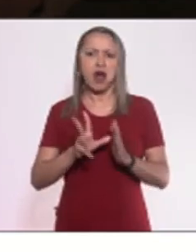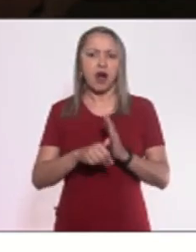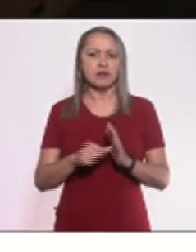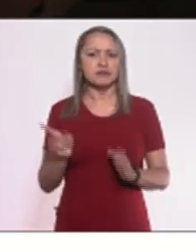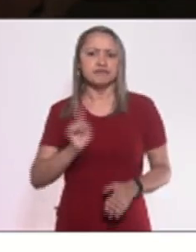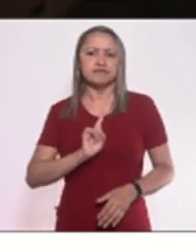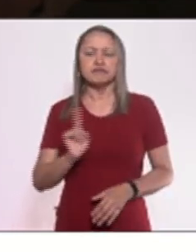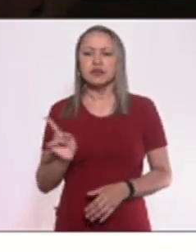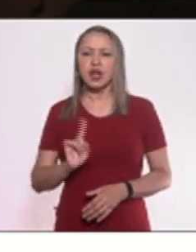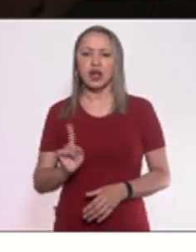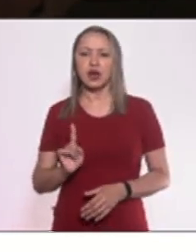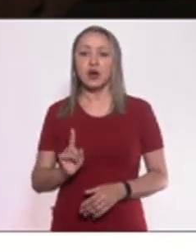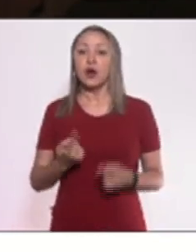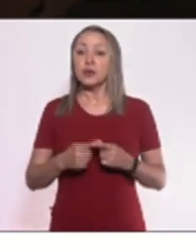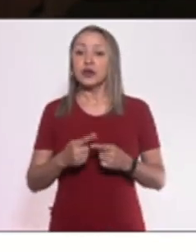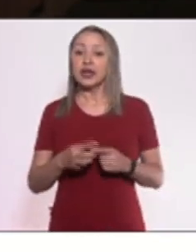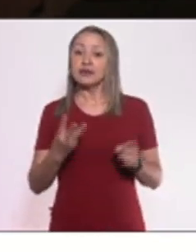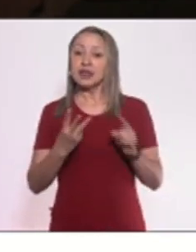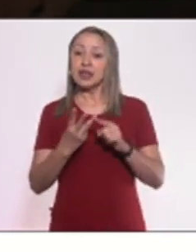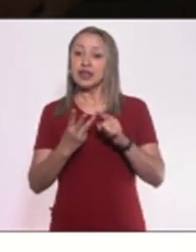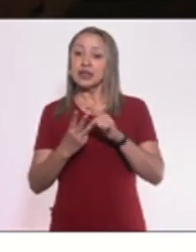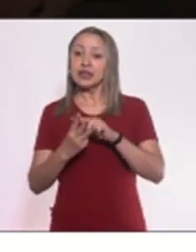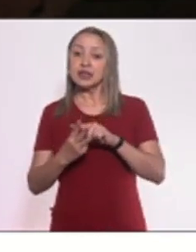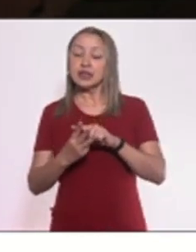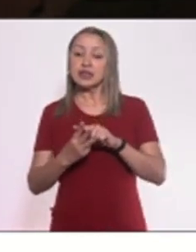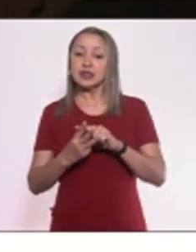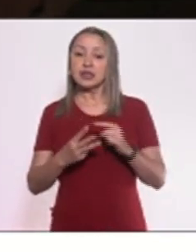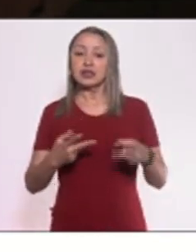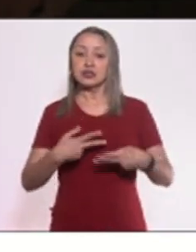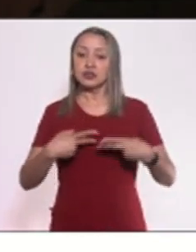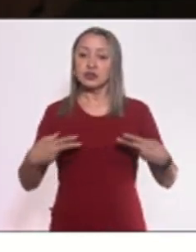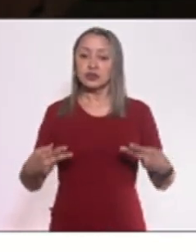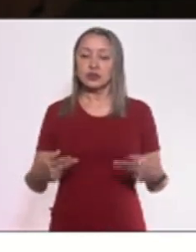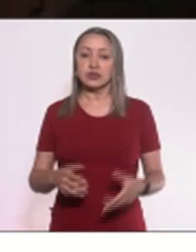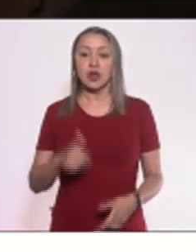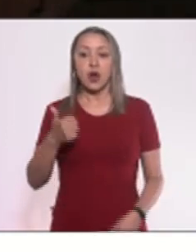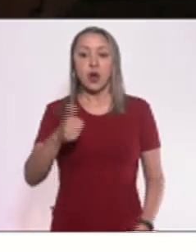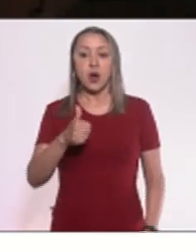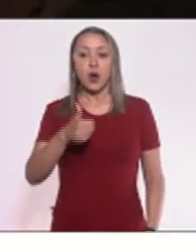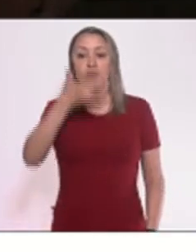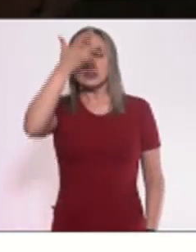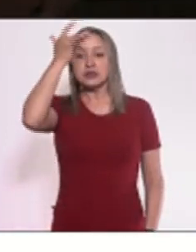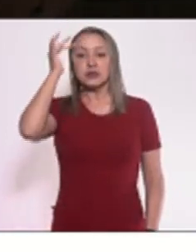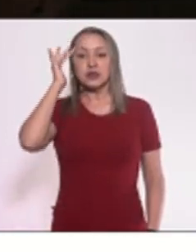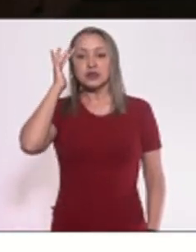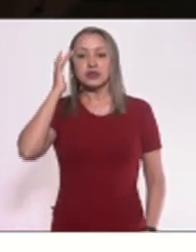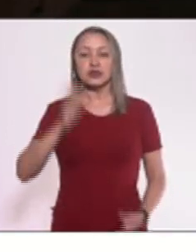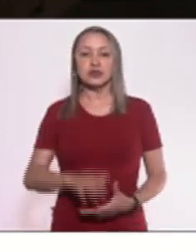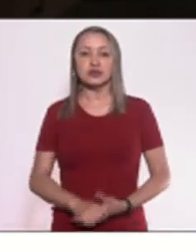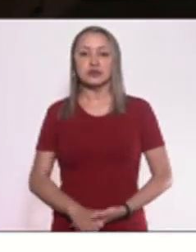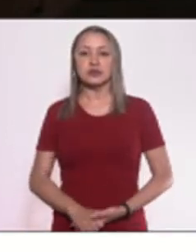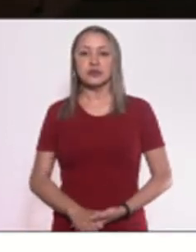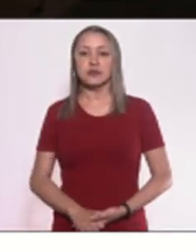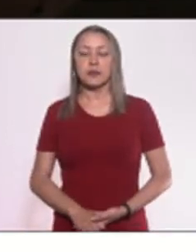É esperado, são 11 membros, 5 voltaram